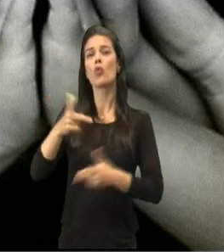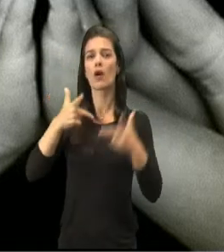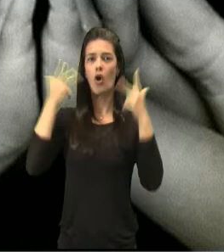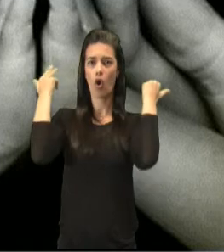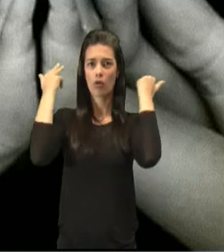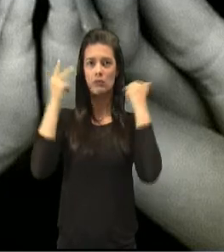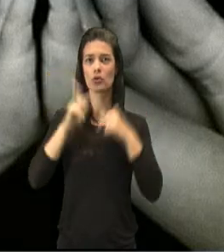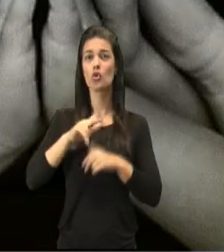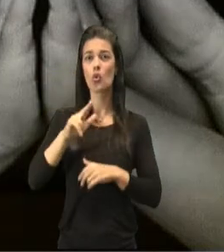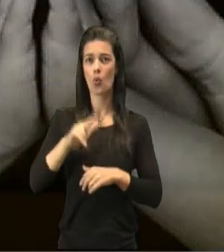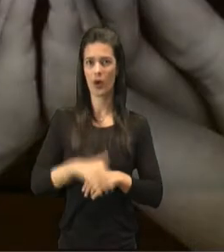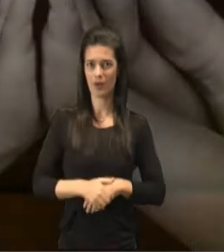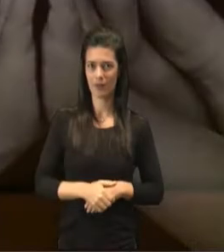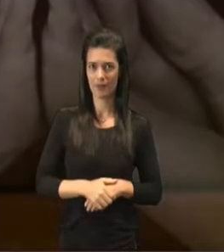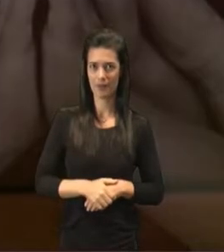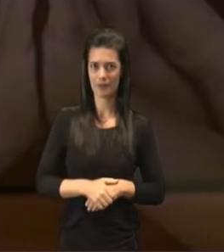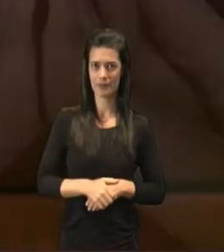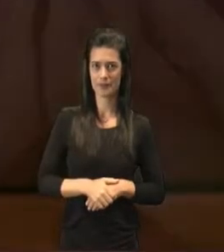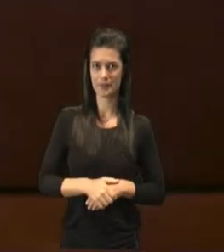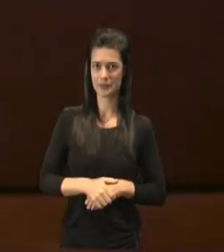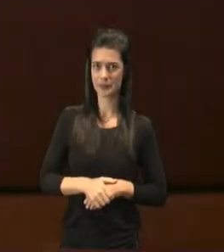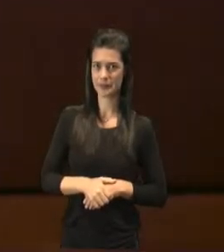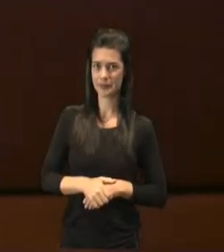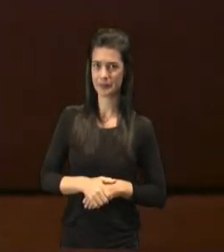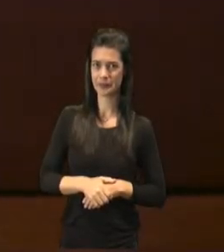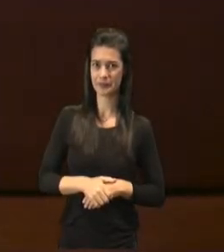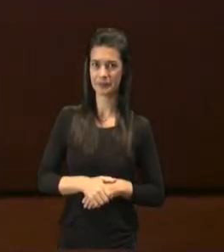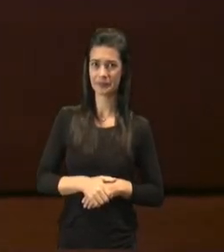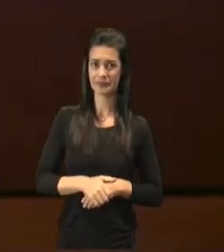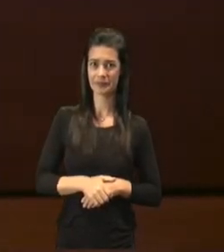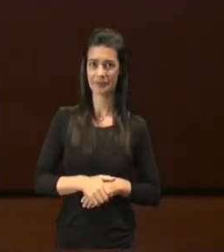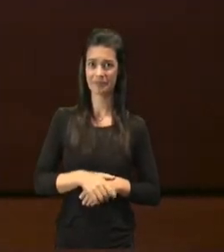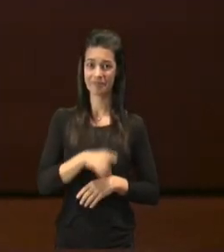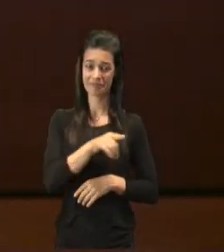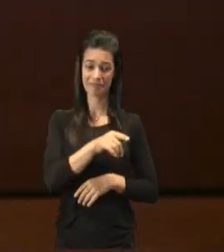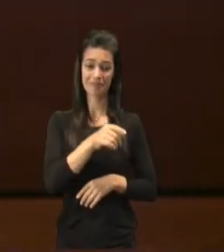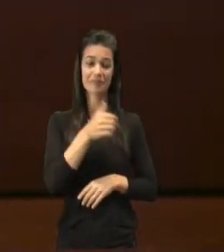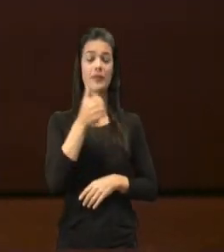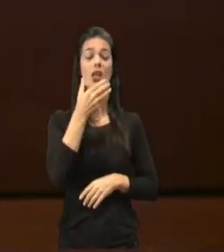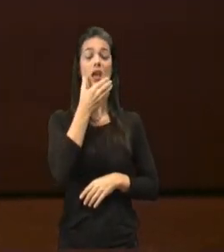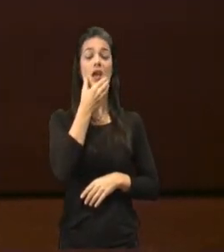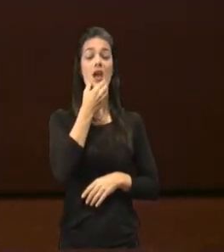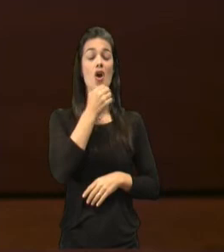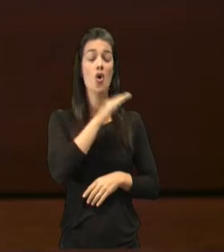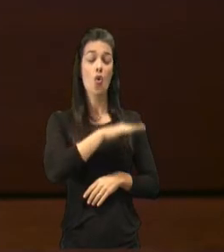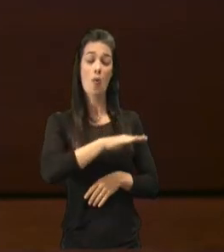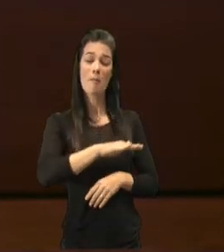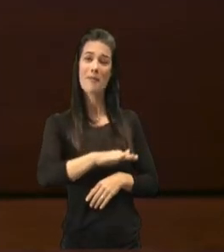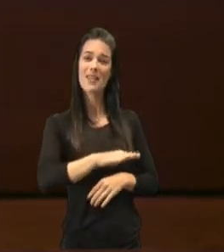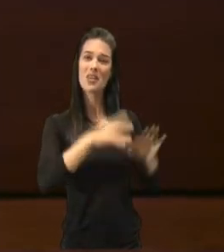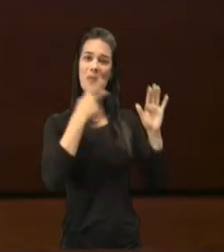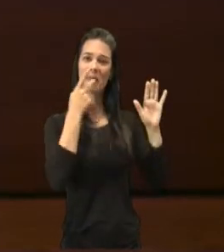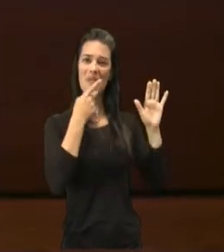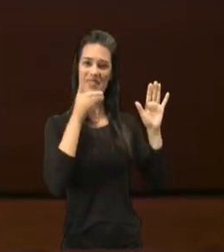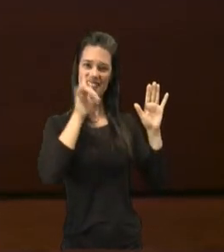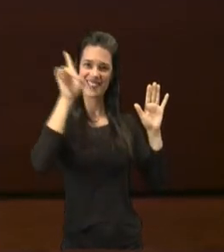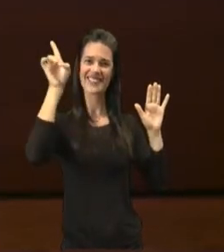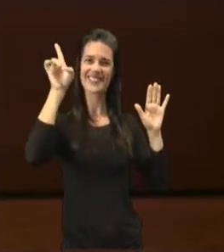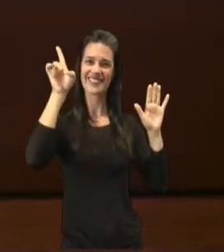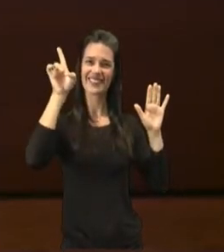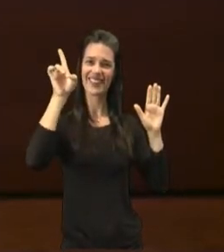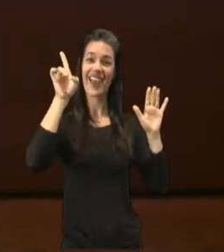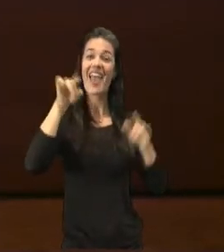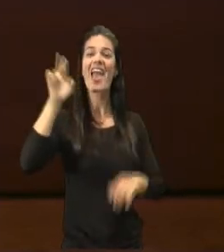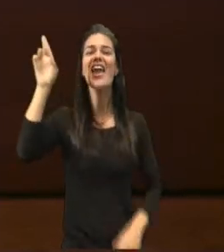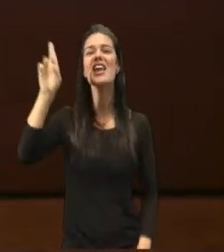É Samuel, este menino prometido, Este menino que vem como bênção, como resultado